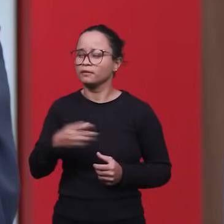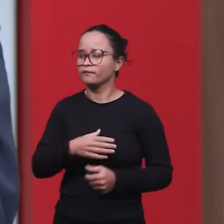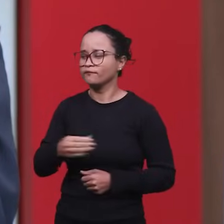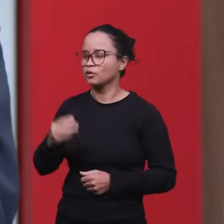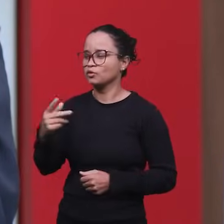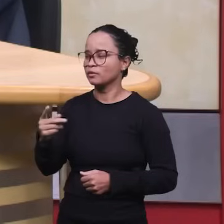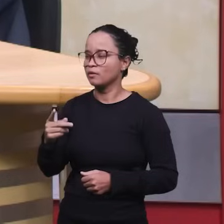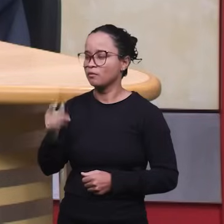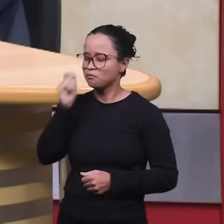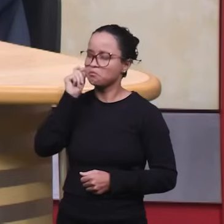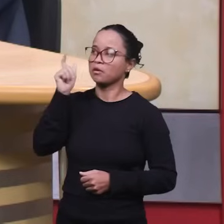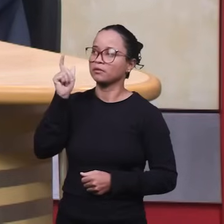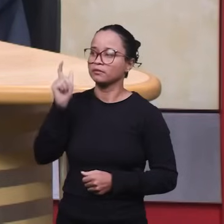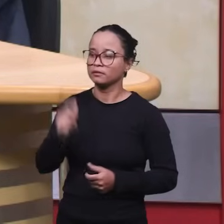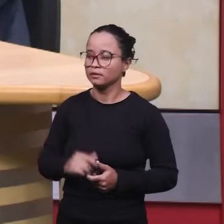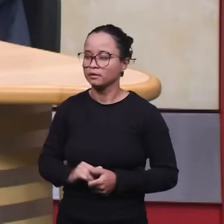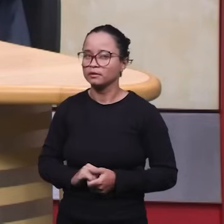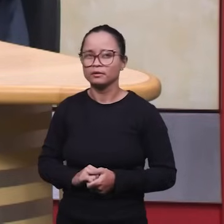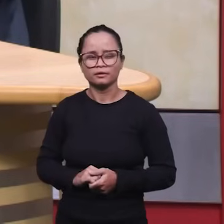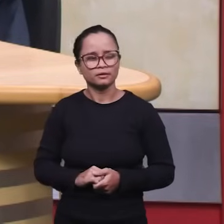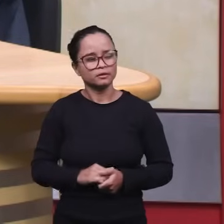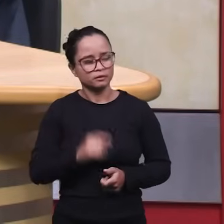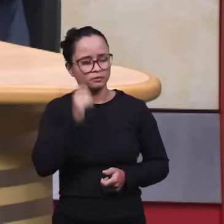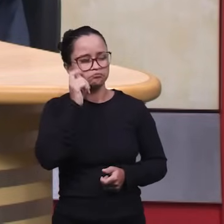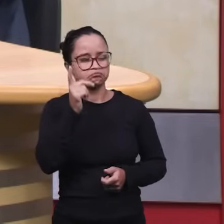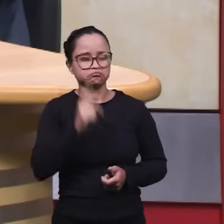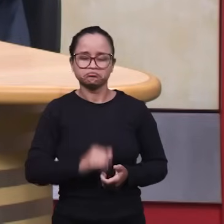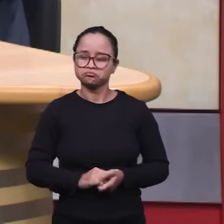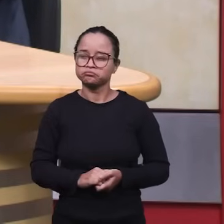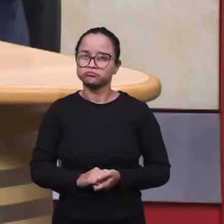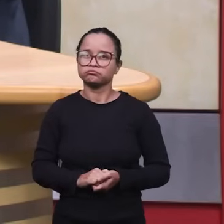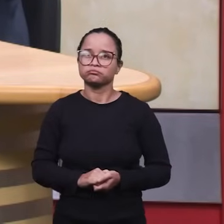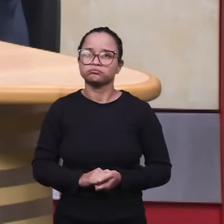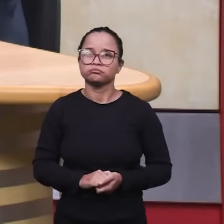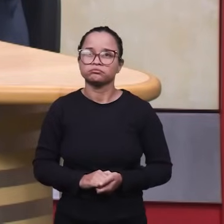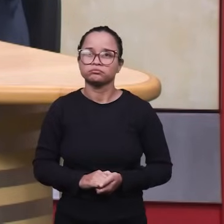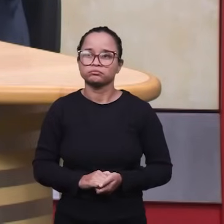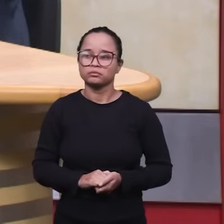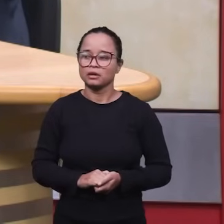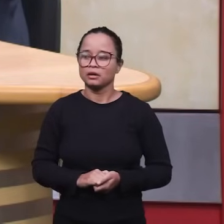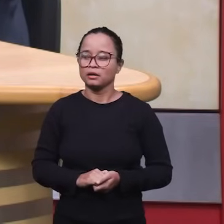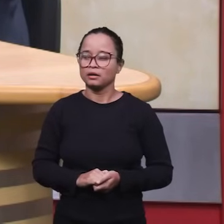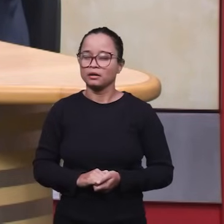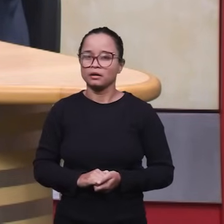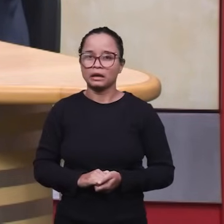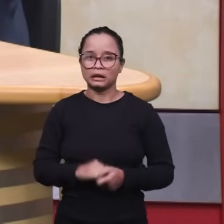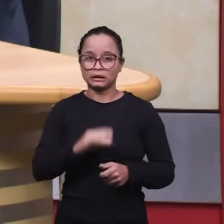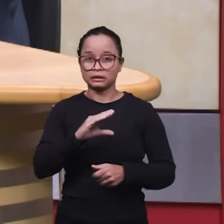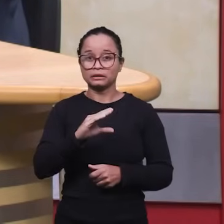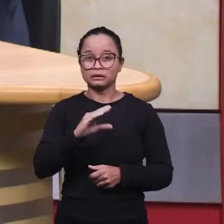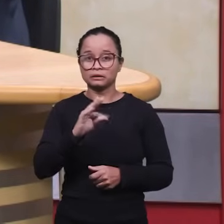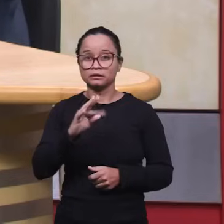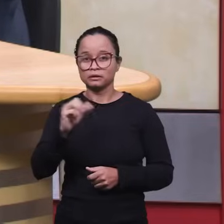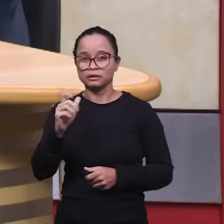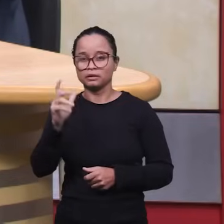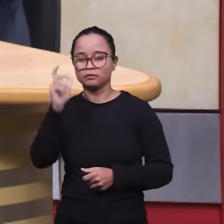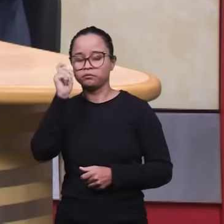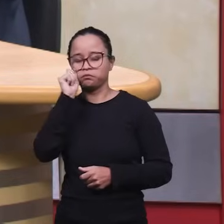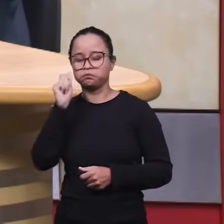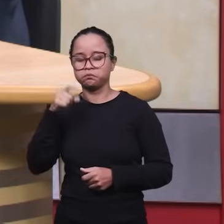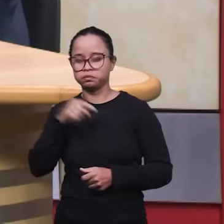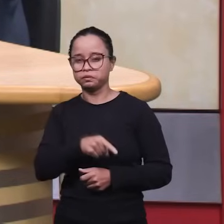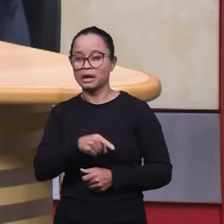filho acordou. Acordado, filho. O menino saiu do coma,